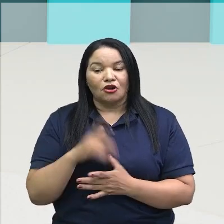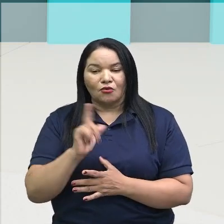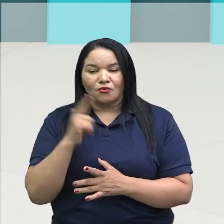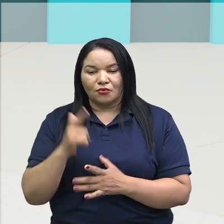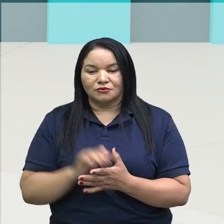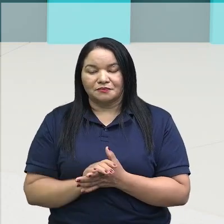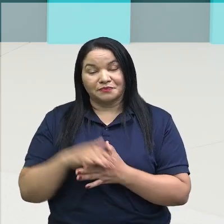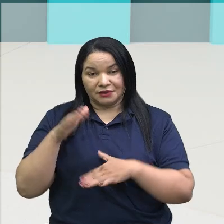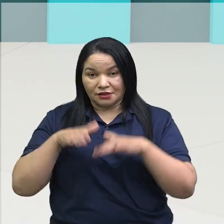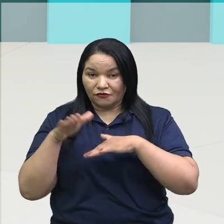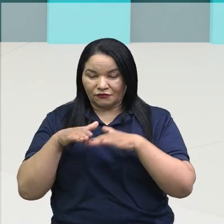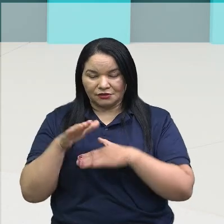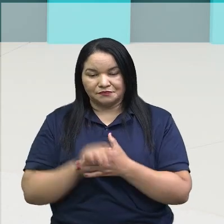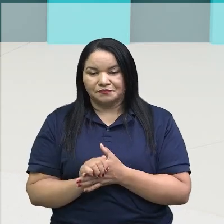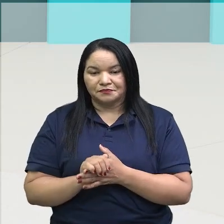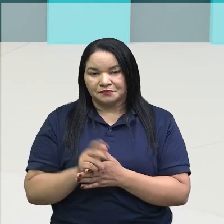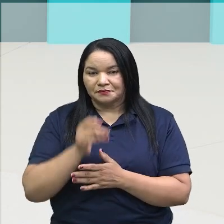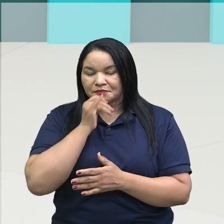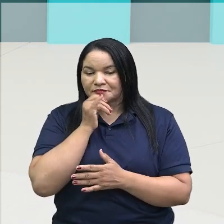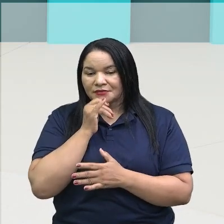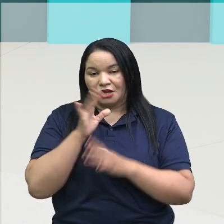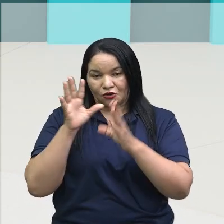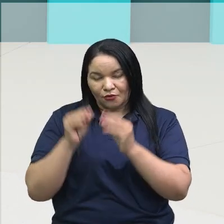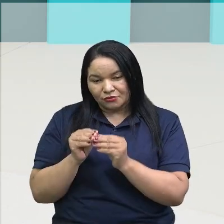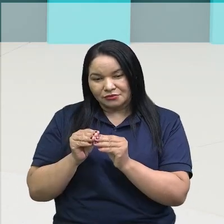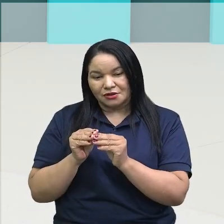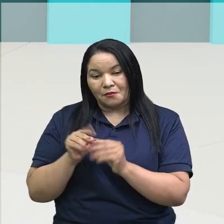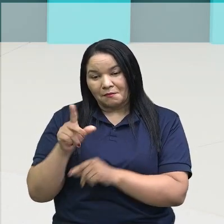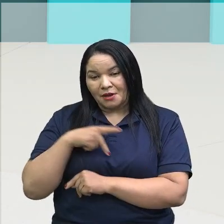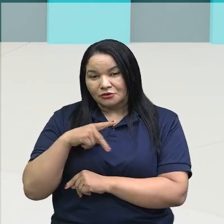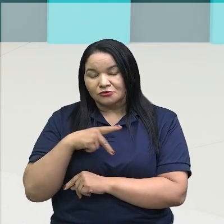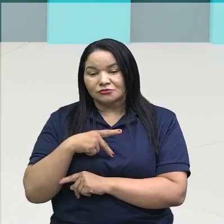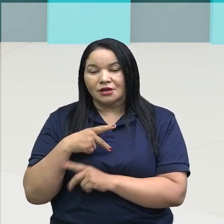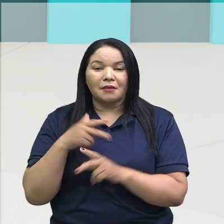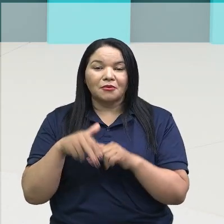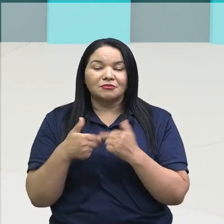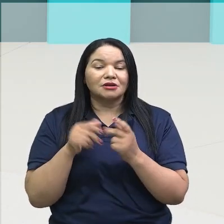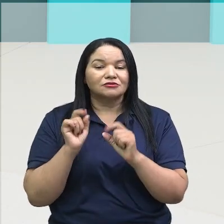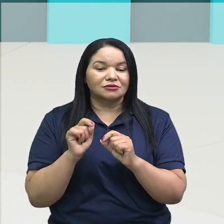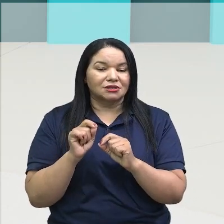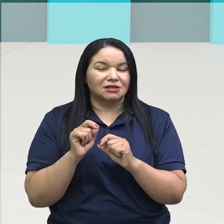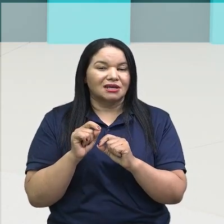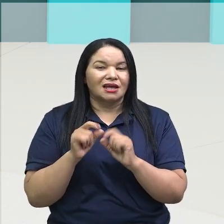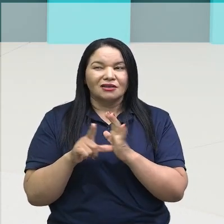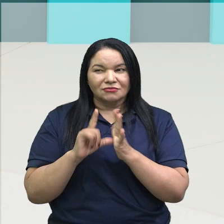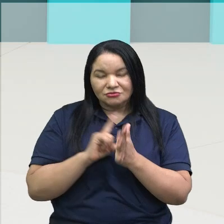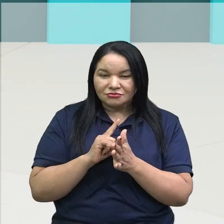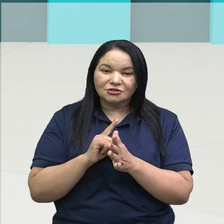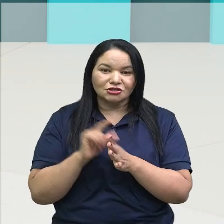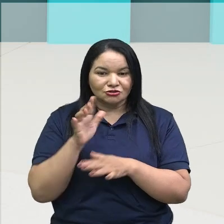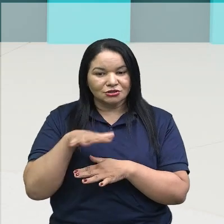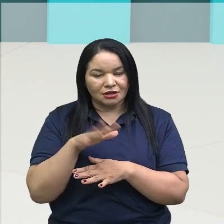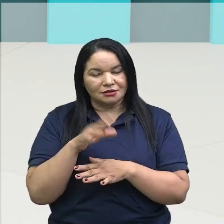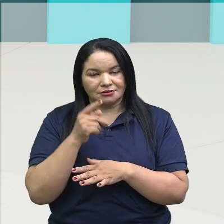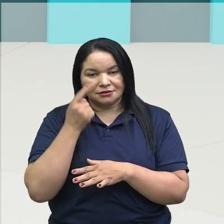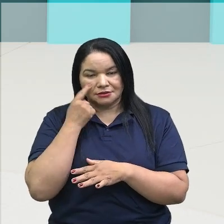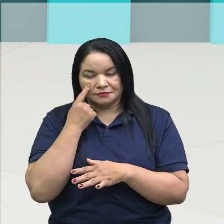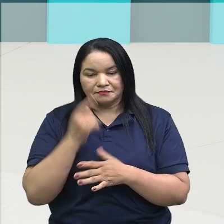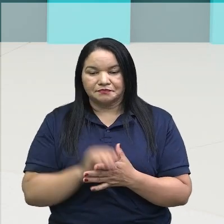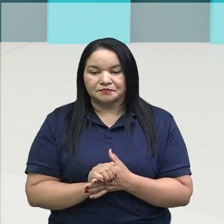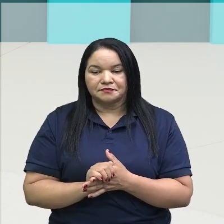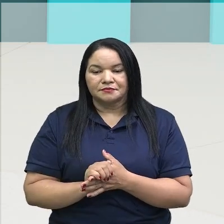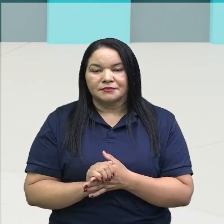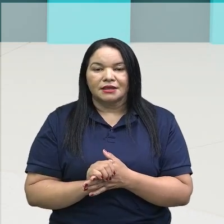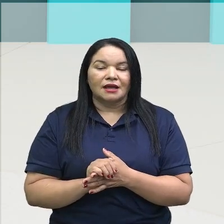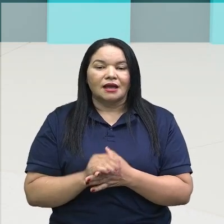gente, olha só, tirar uma conclusão particular a partir de premissas gerais. Então, eu percebo que a conclusão é